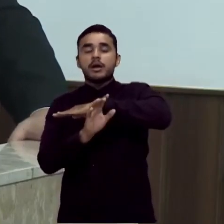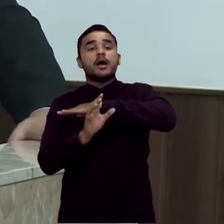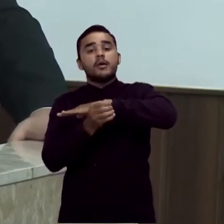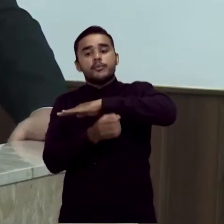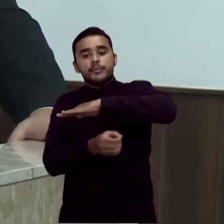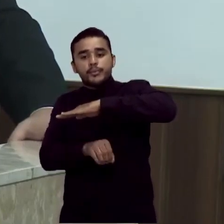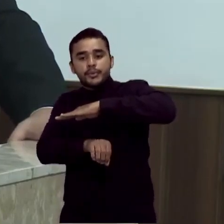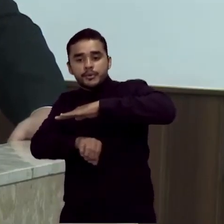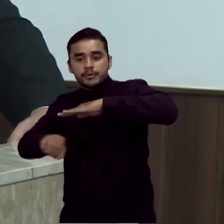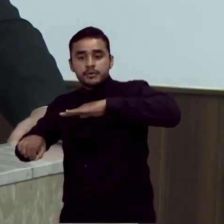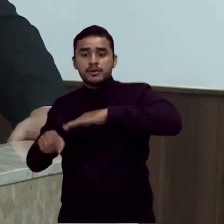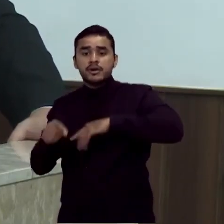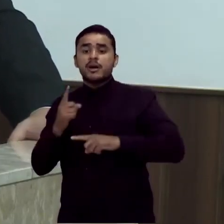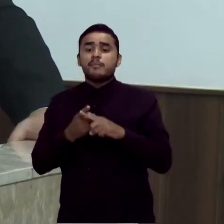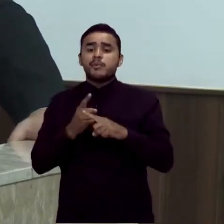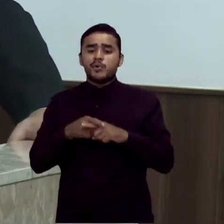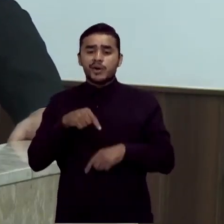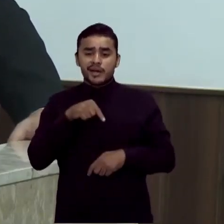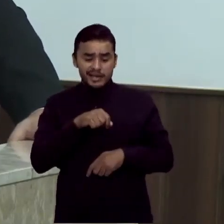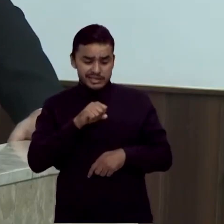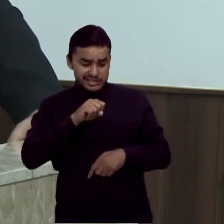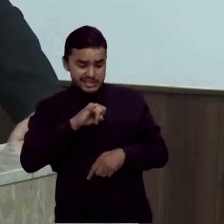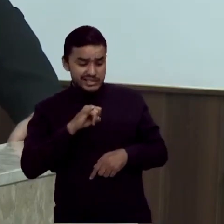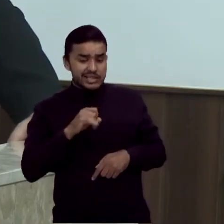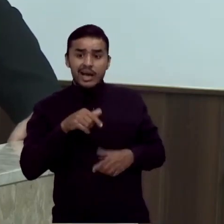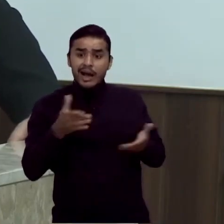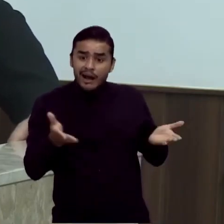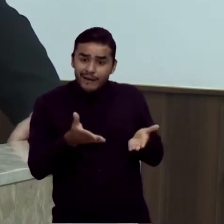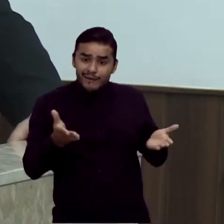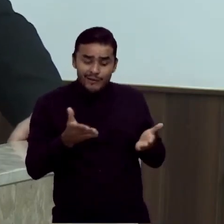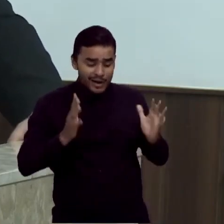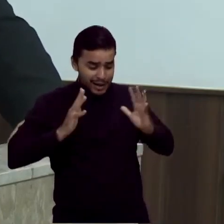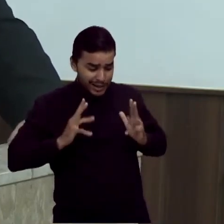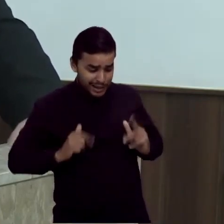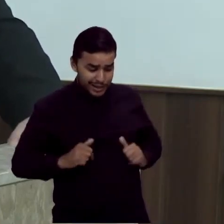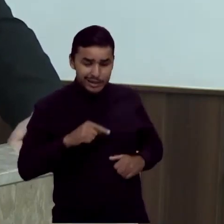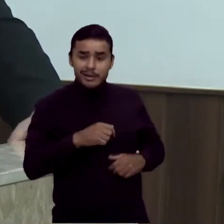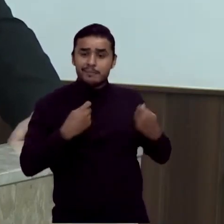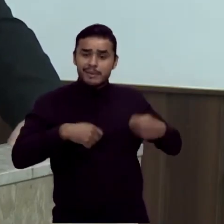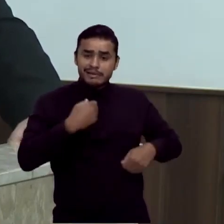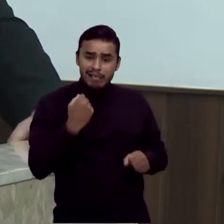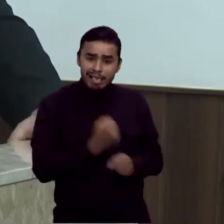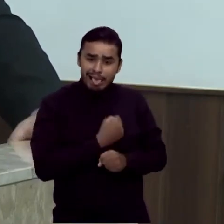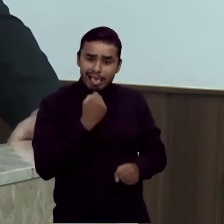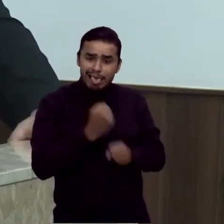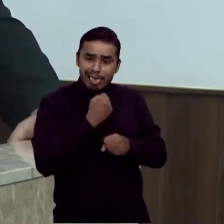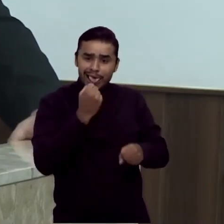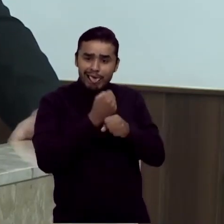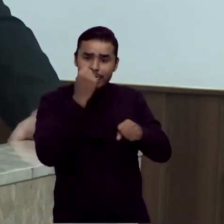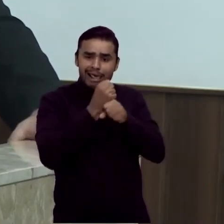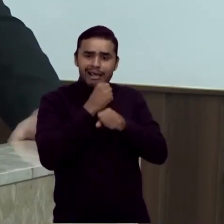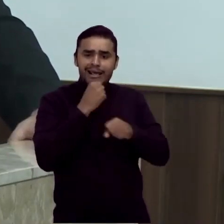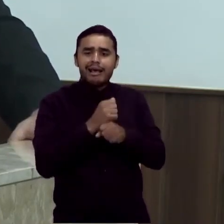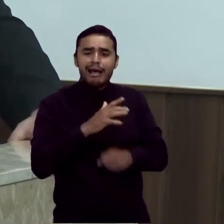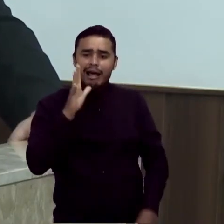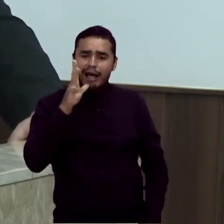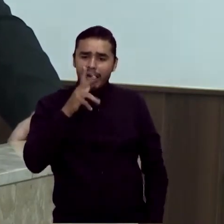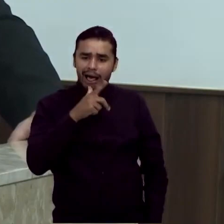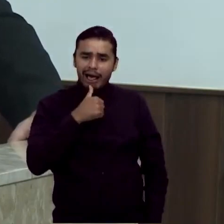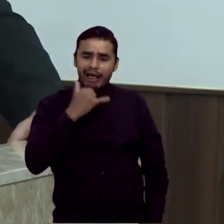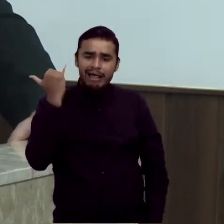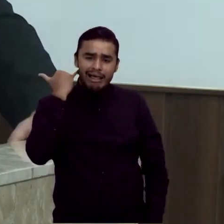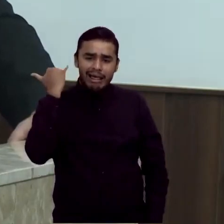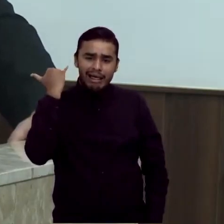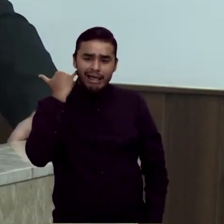para desobstruir, quebrar calçadas, etc., quebrar pavimentação. E se nós fizéssemos desta